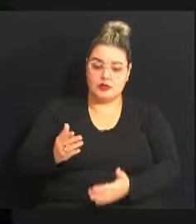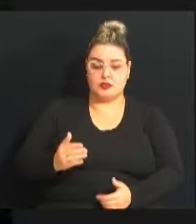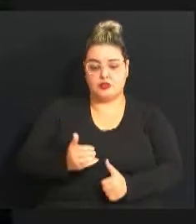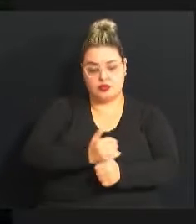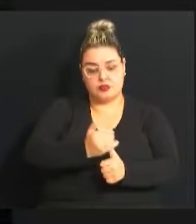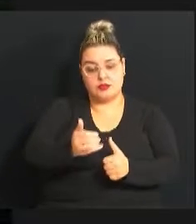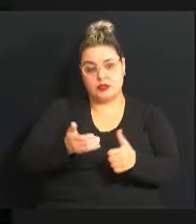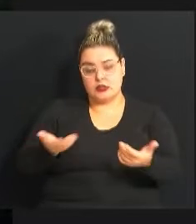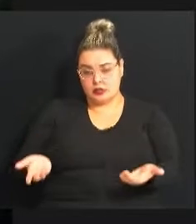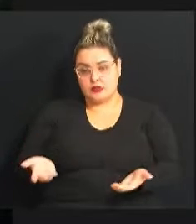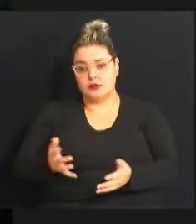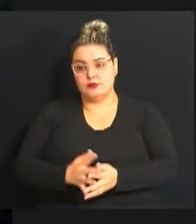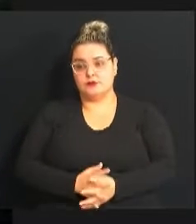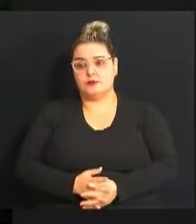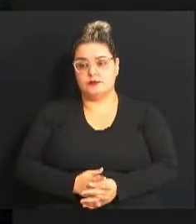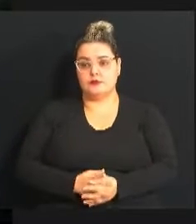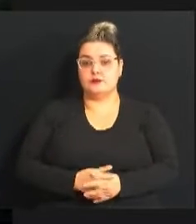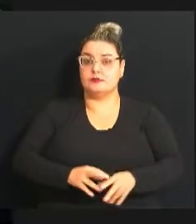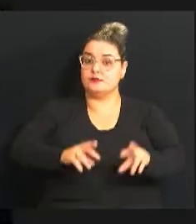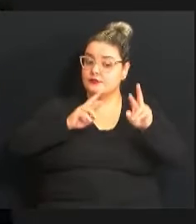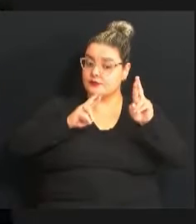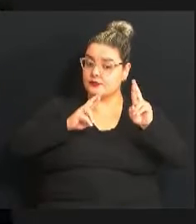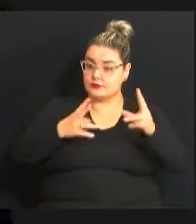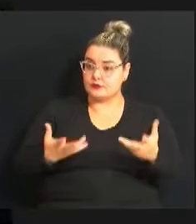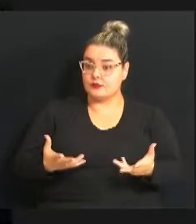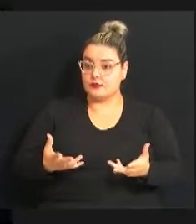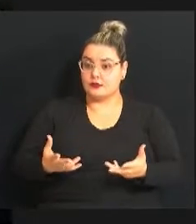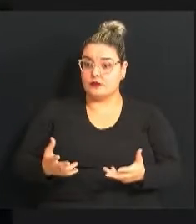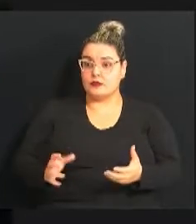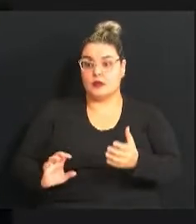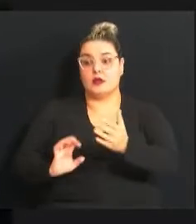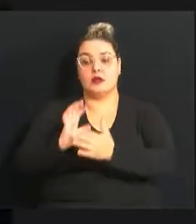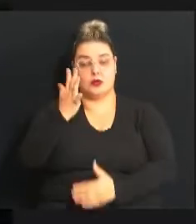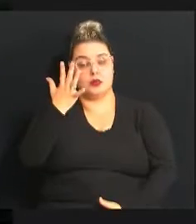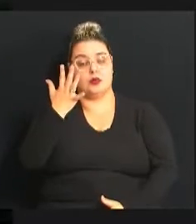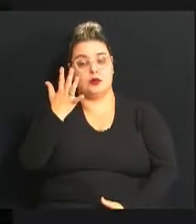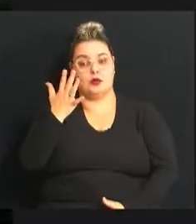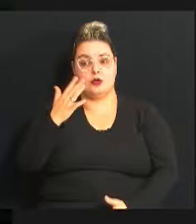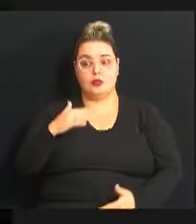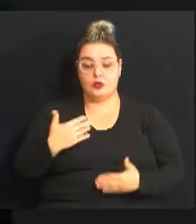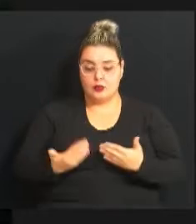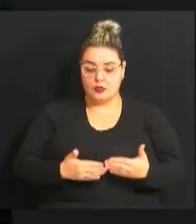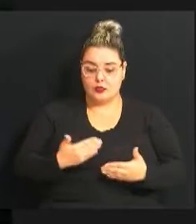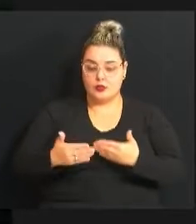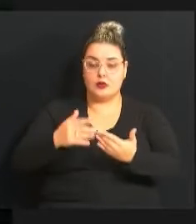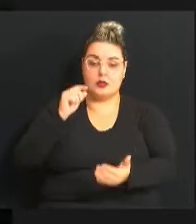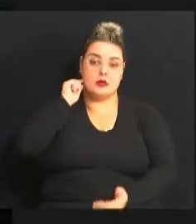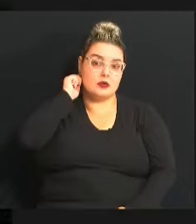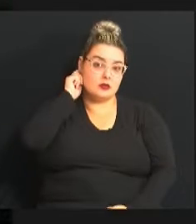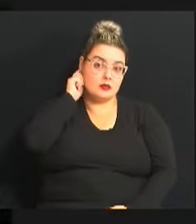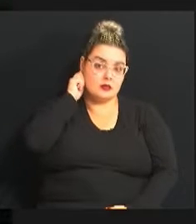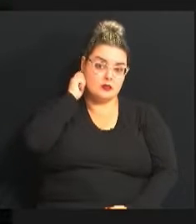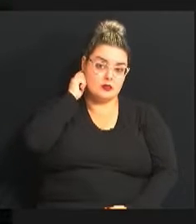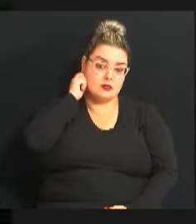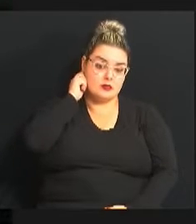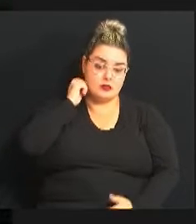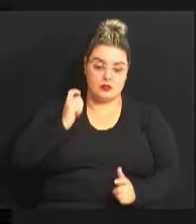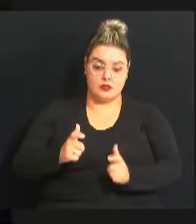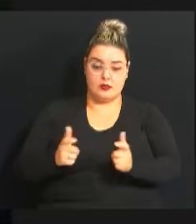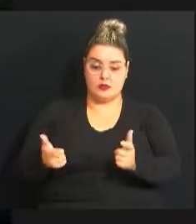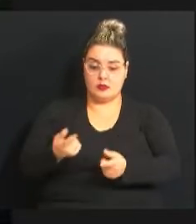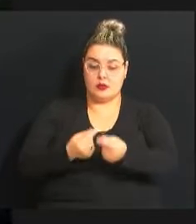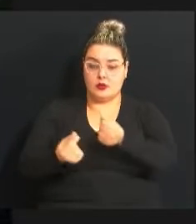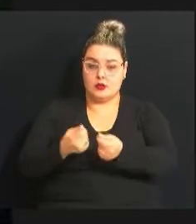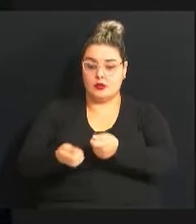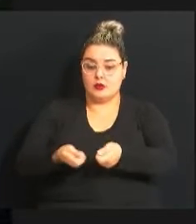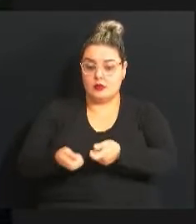né? Então, a gente espera que alguma dessas surja alguma coisa que promova, né, um crescimento econômico, uma maior geração de